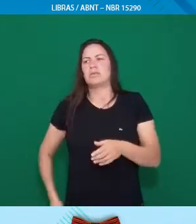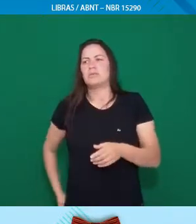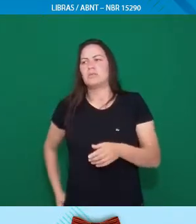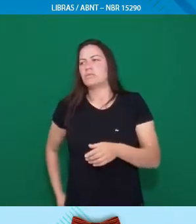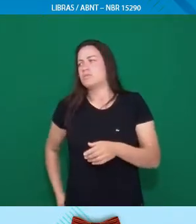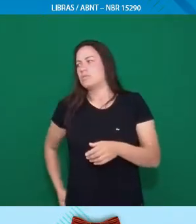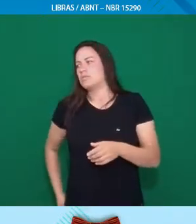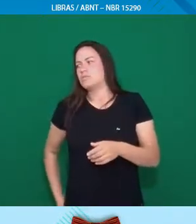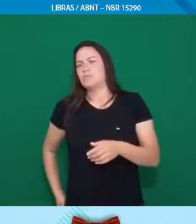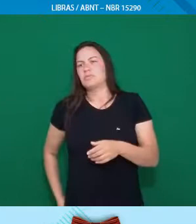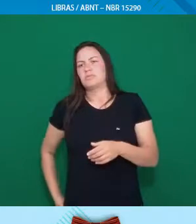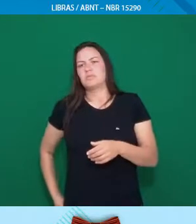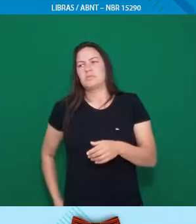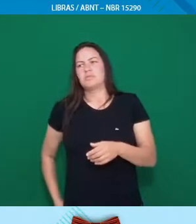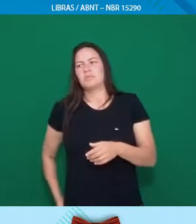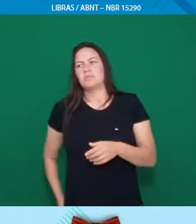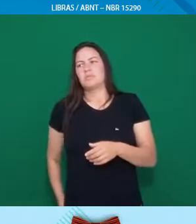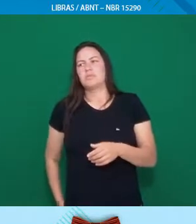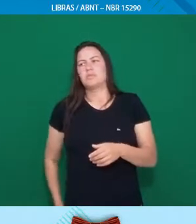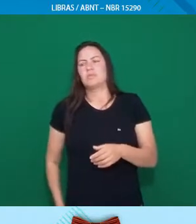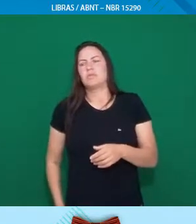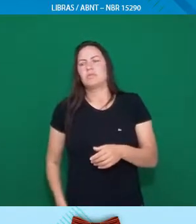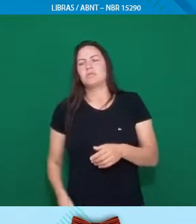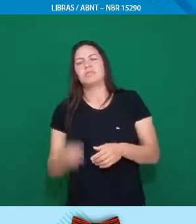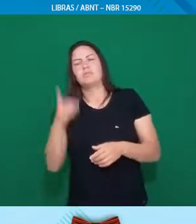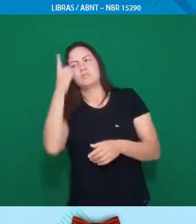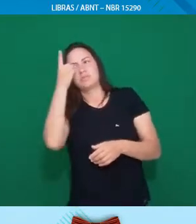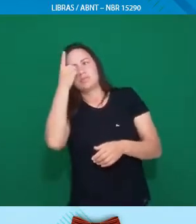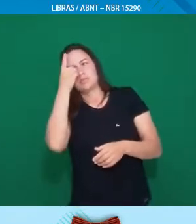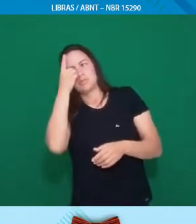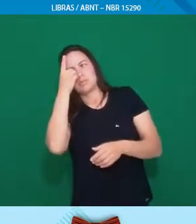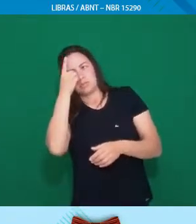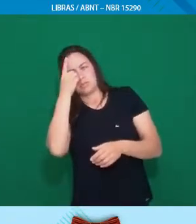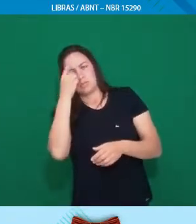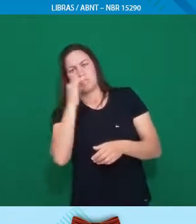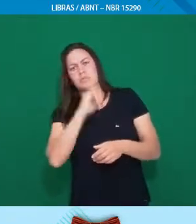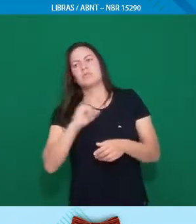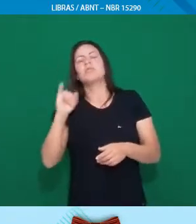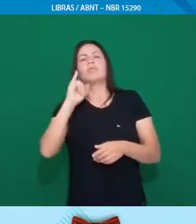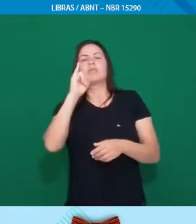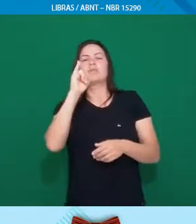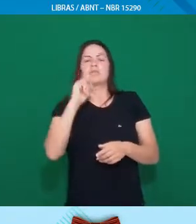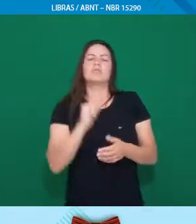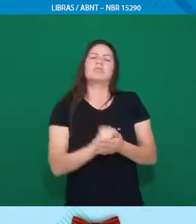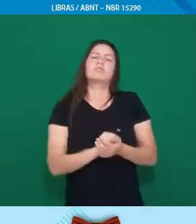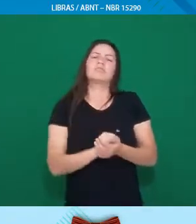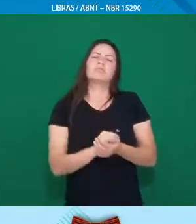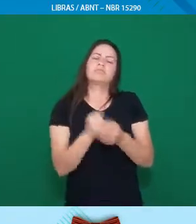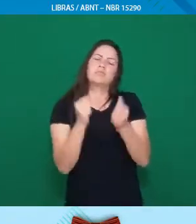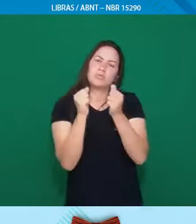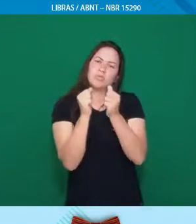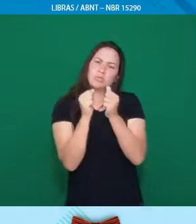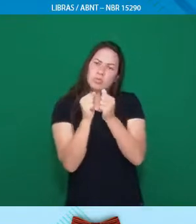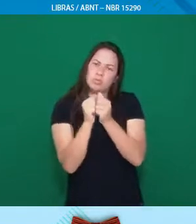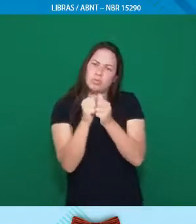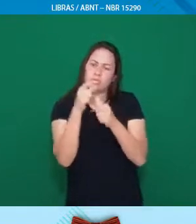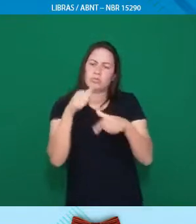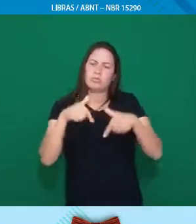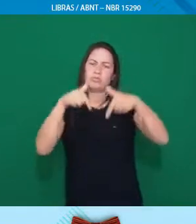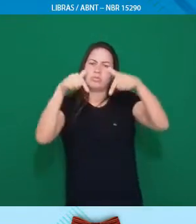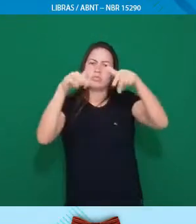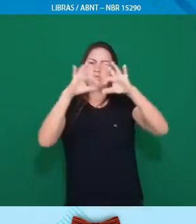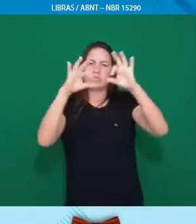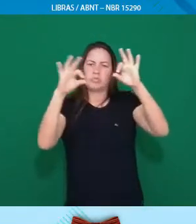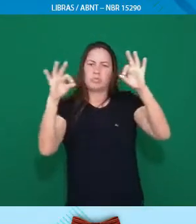sempre o seu Cláudio a importantíssimo né O senhor tá aqui hoje para